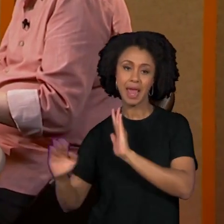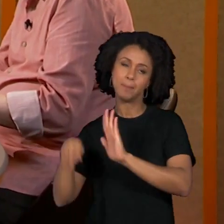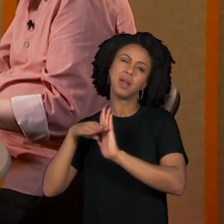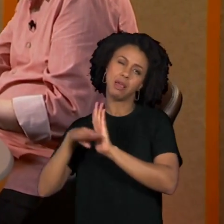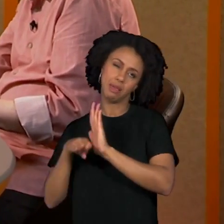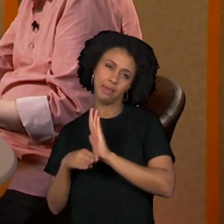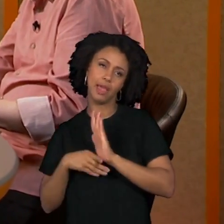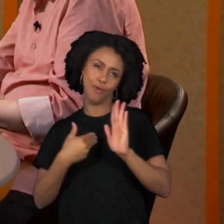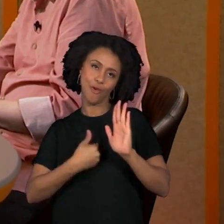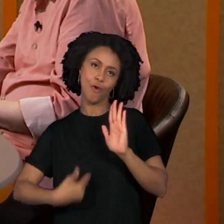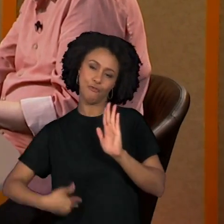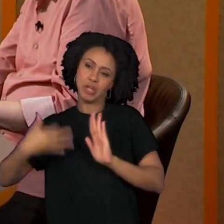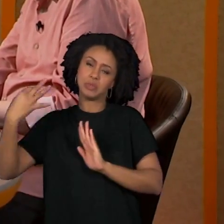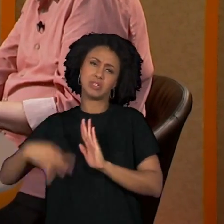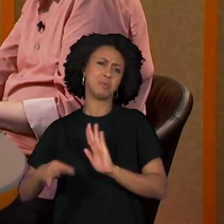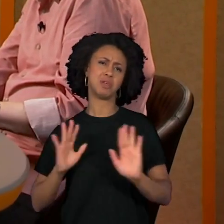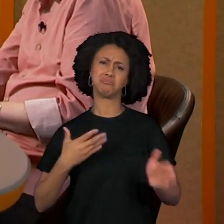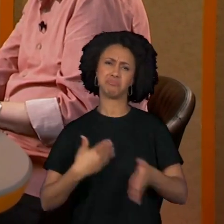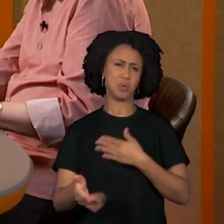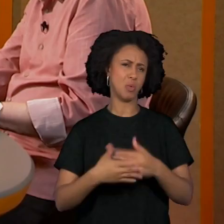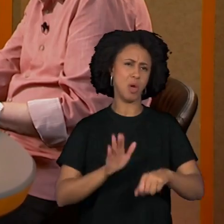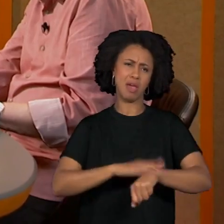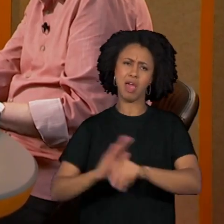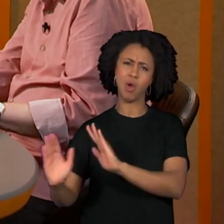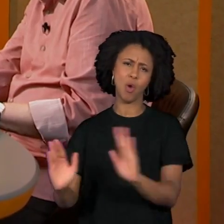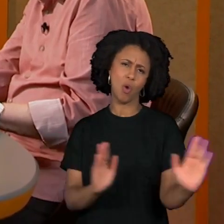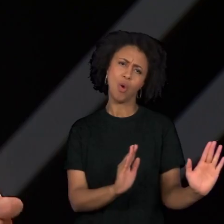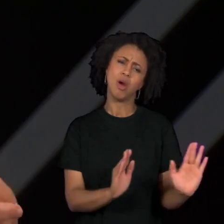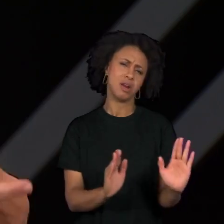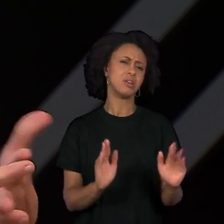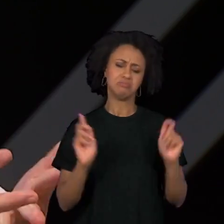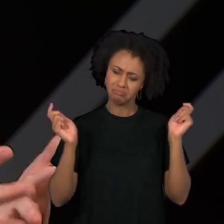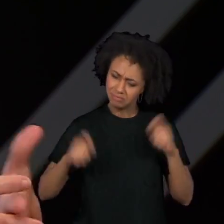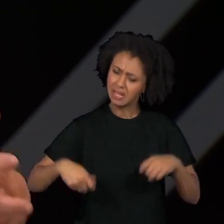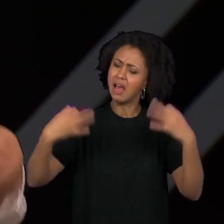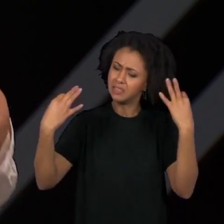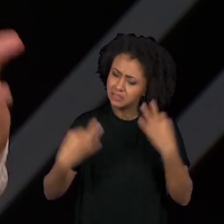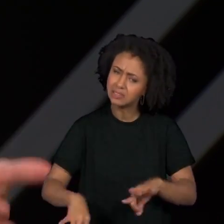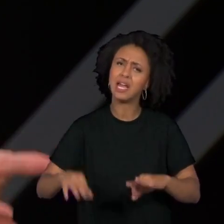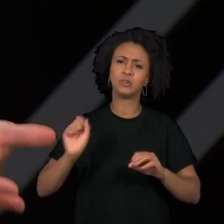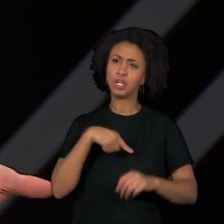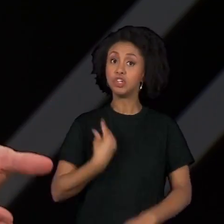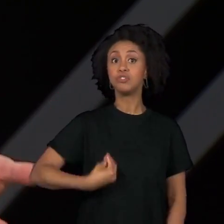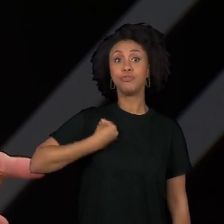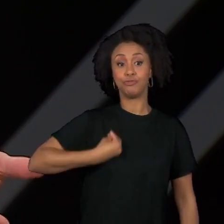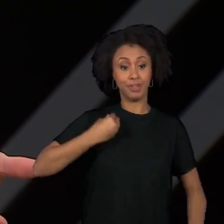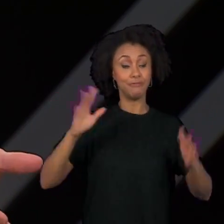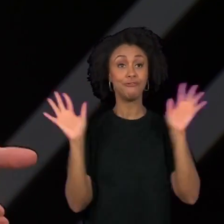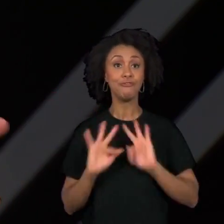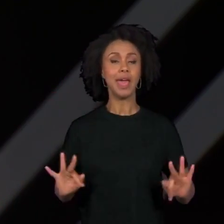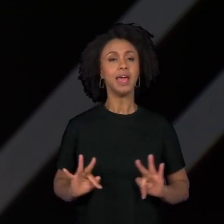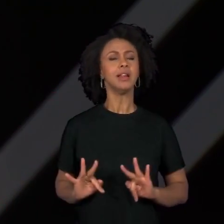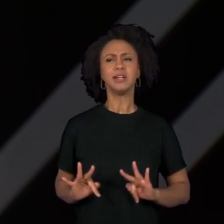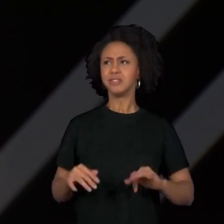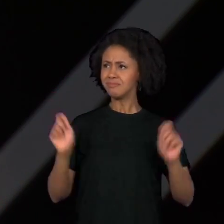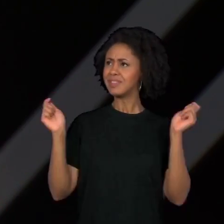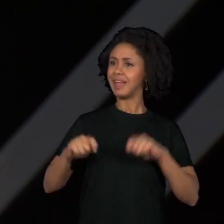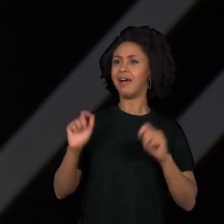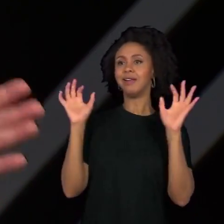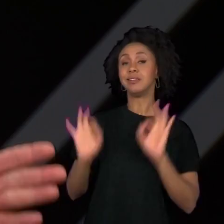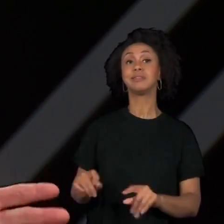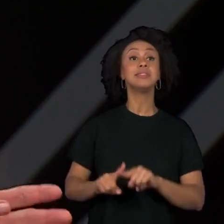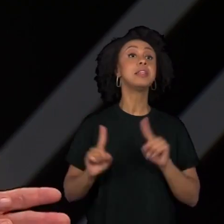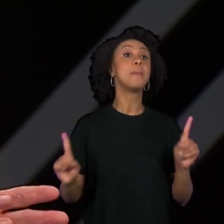certa, porque qualquer época é época para a gente trabalhar, para a gente estudar, para a gente viver, para a gente ser feliz. Agora, o que